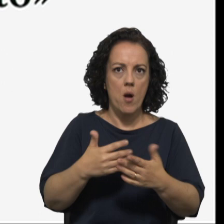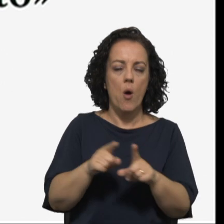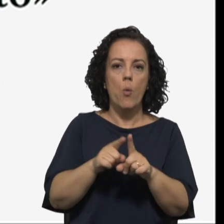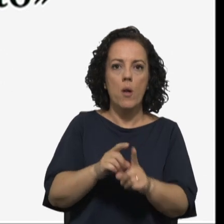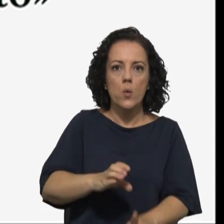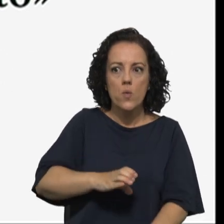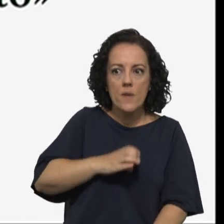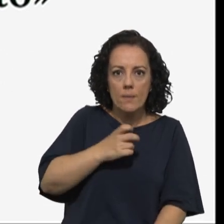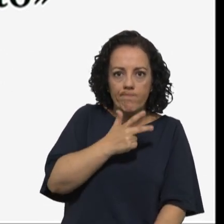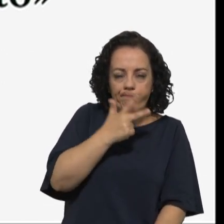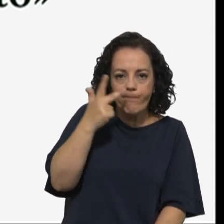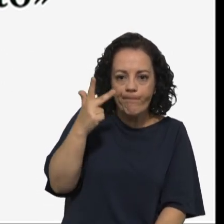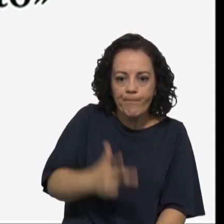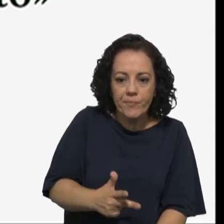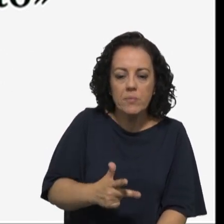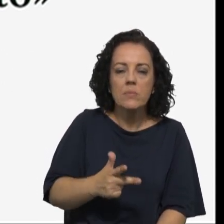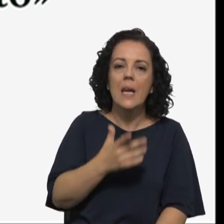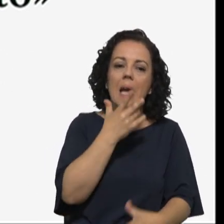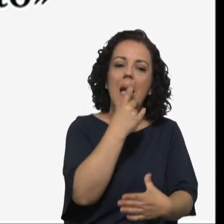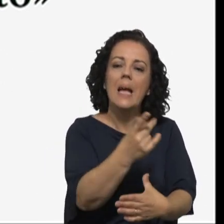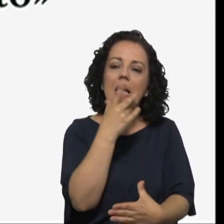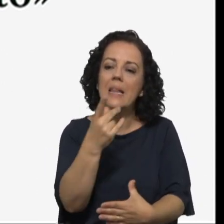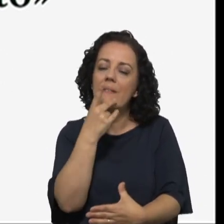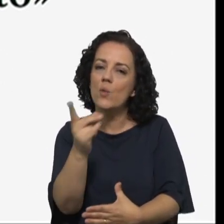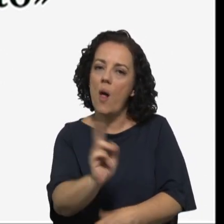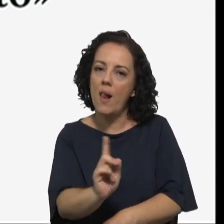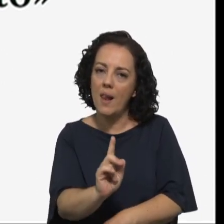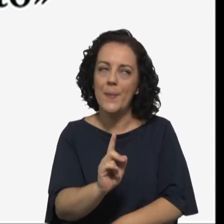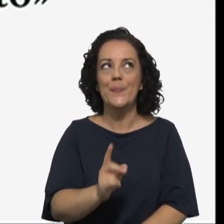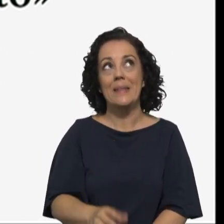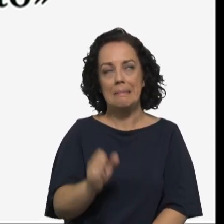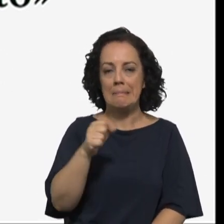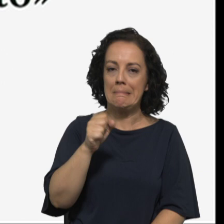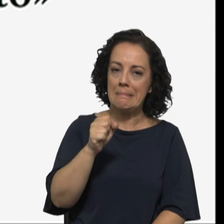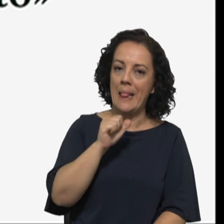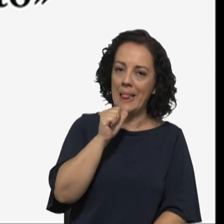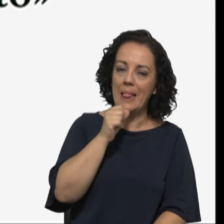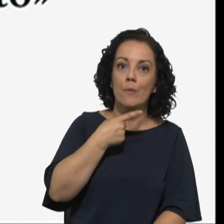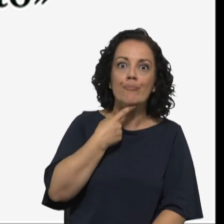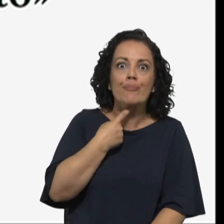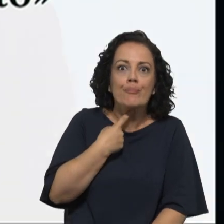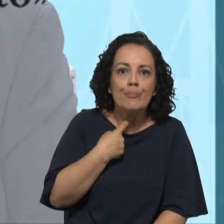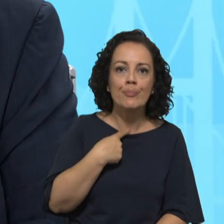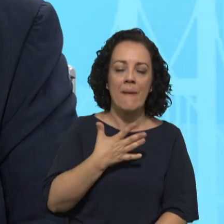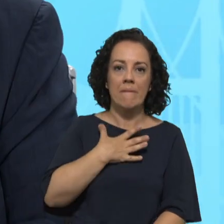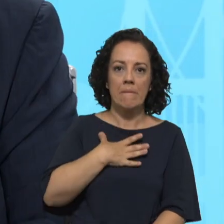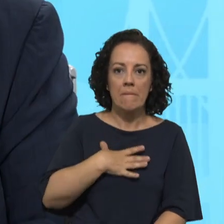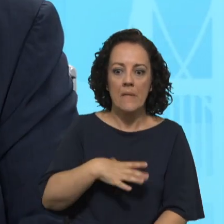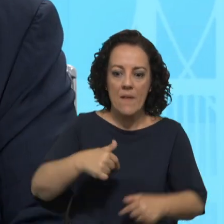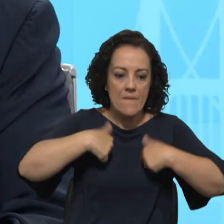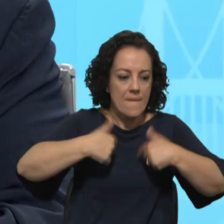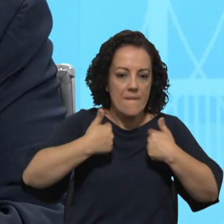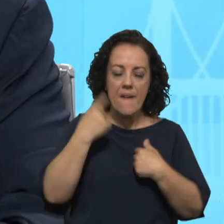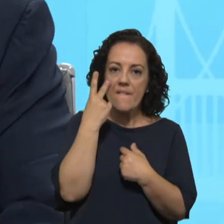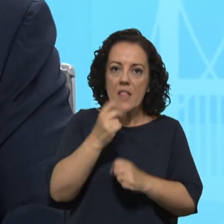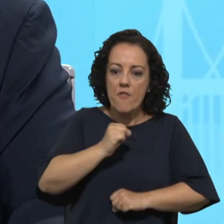nas capacidades apenas individuais de cada um. Sabe, essa é uma tentação, nós fazermos tudo e orientarmos a nossa vida e